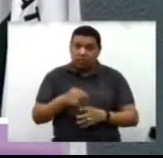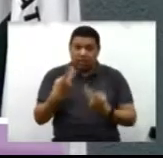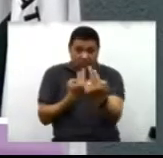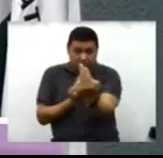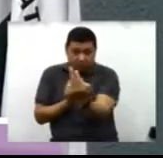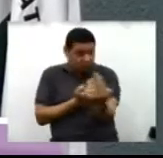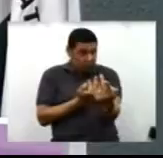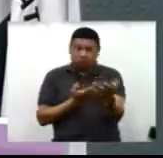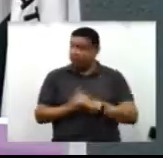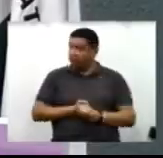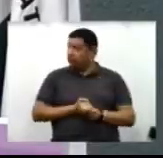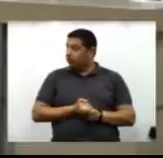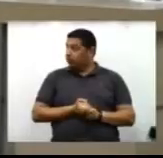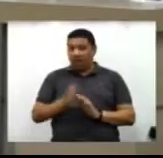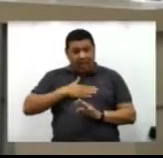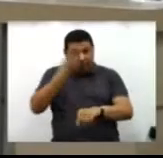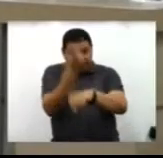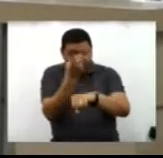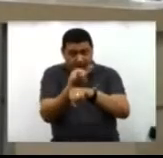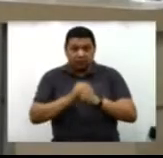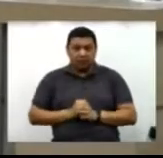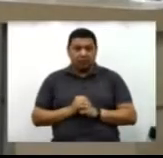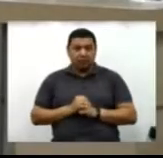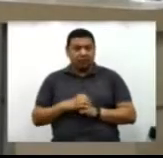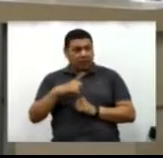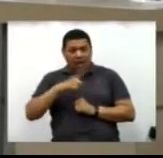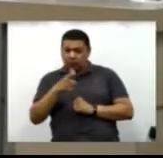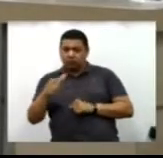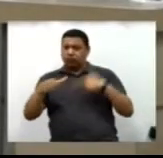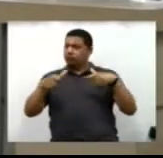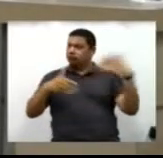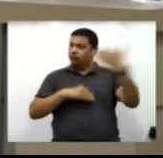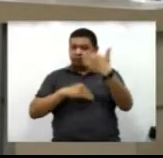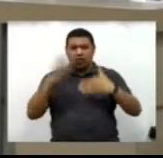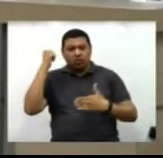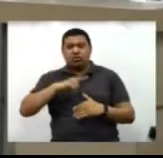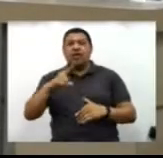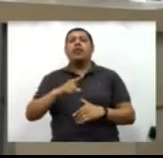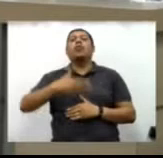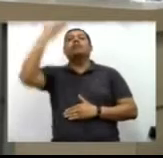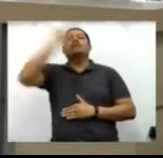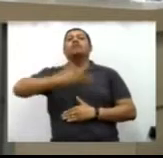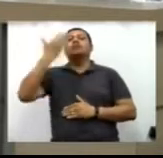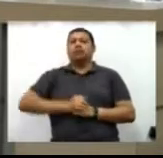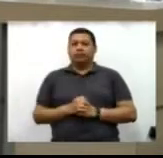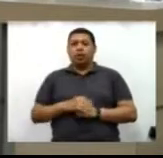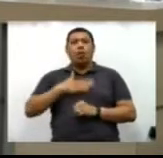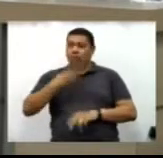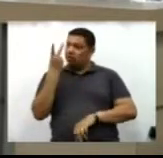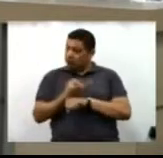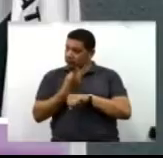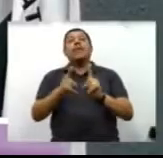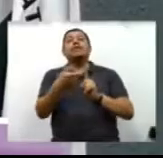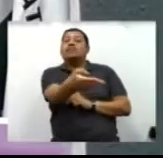prefeito? Vereador. Eu que lhe fiscalizo. Isso. O senhor passou então... por essa casa e o senhor sabe qual é o papel do vereador. Então fiscalize, que o senhor não está